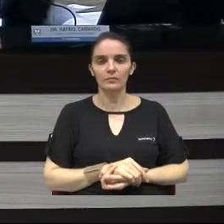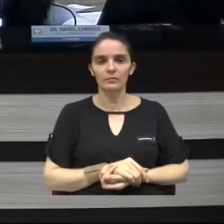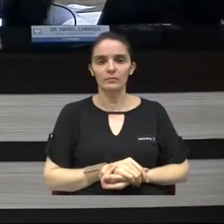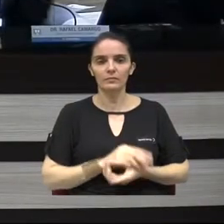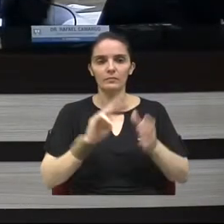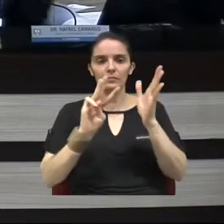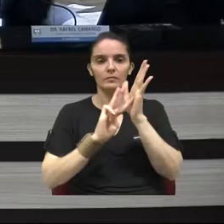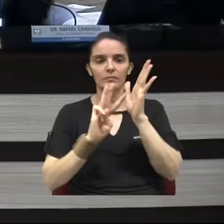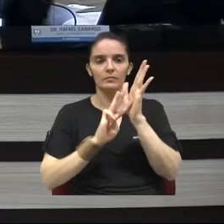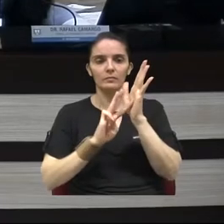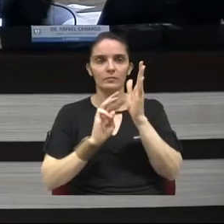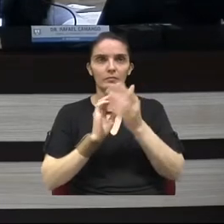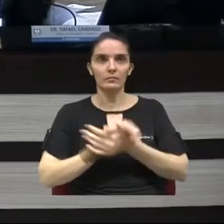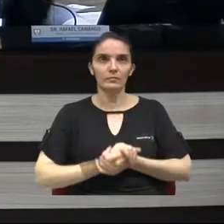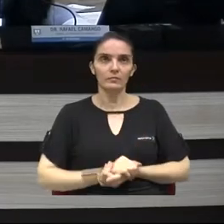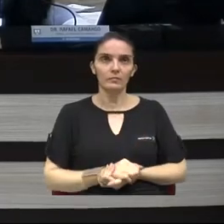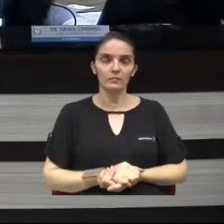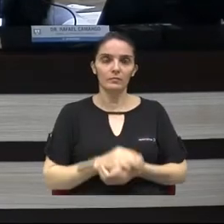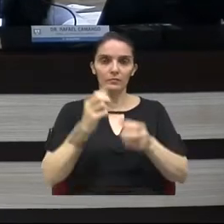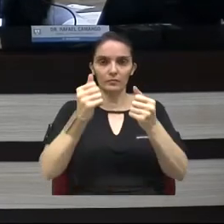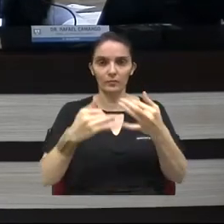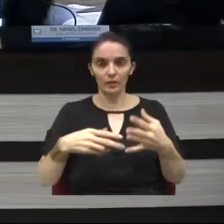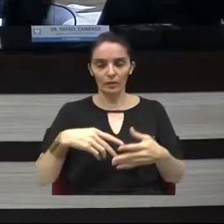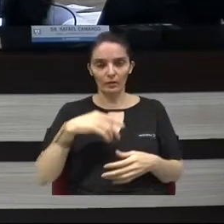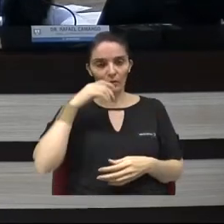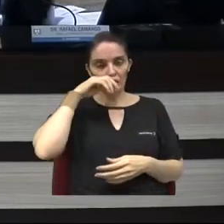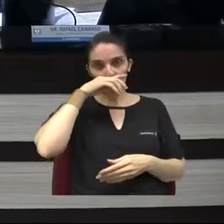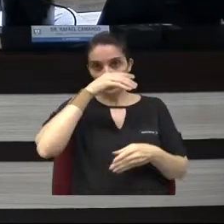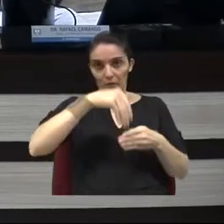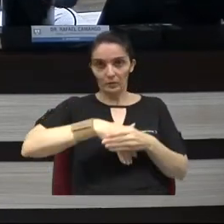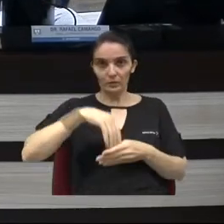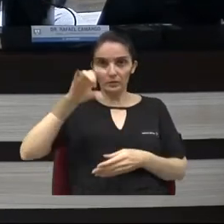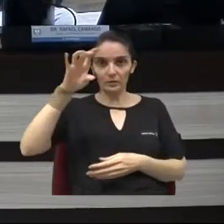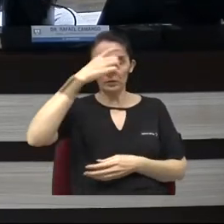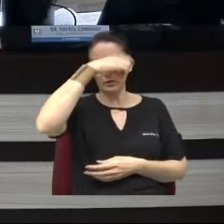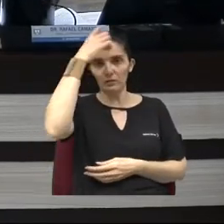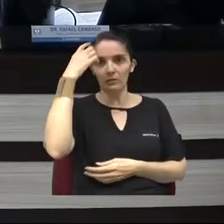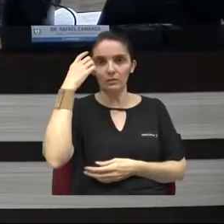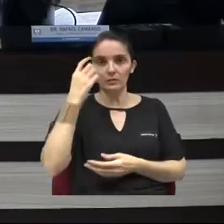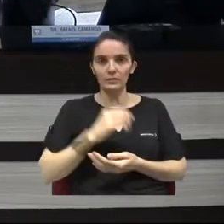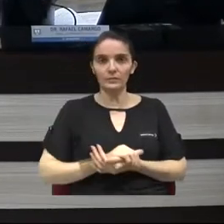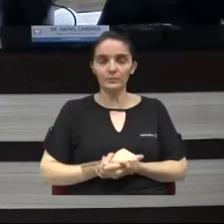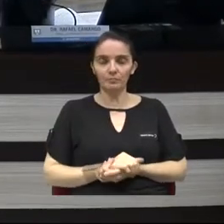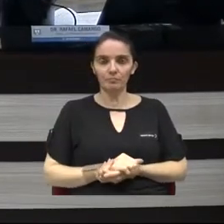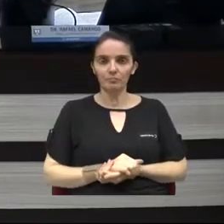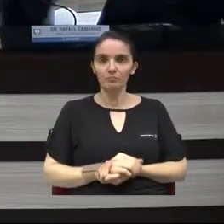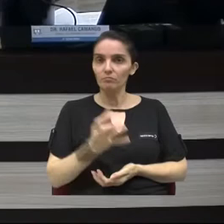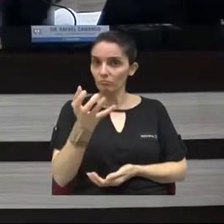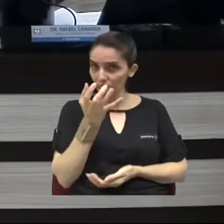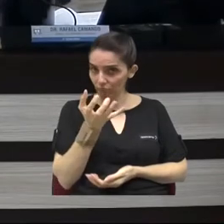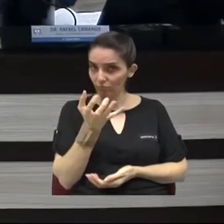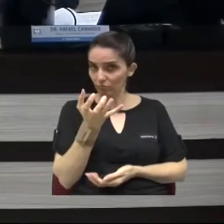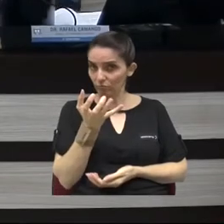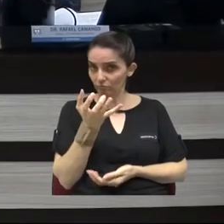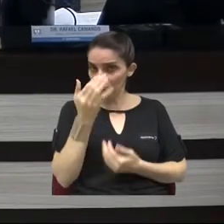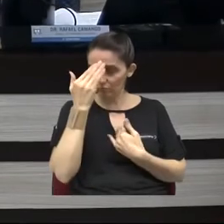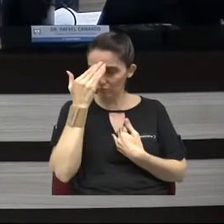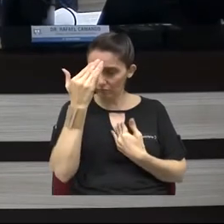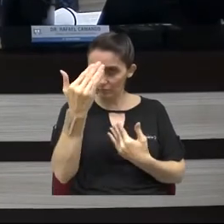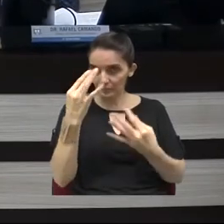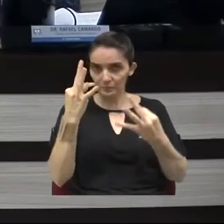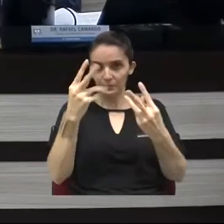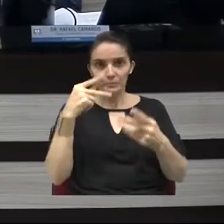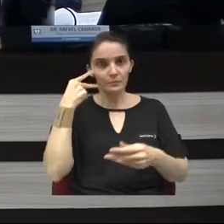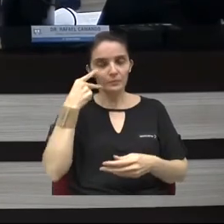Item 3, presidente. Justificativa de voto do Wagner Barbosa. Queria agradecer a todos os